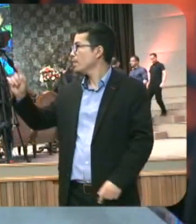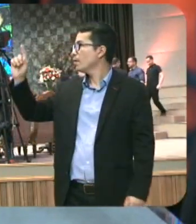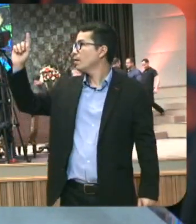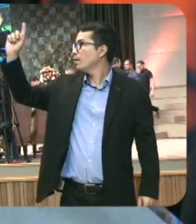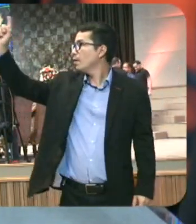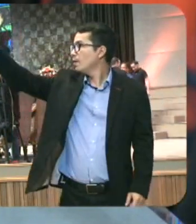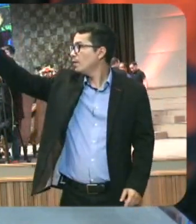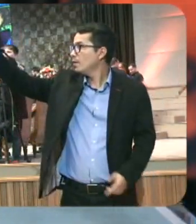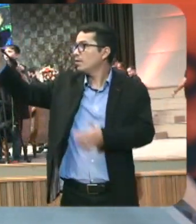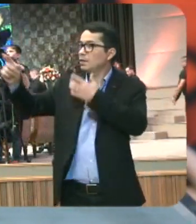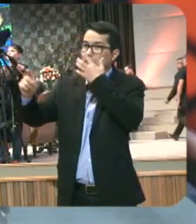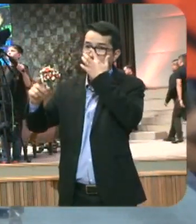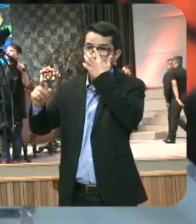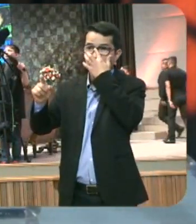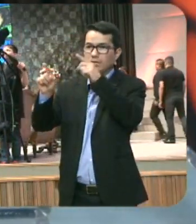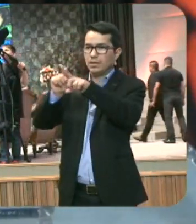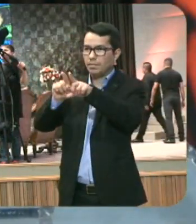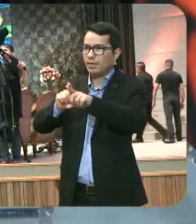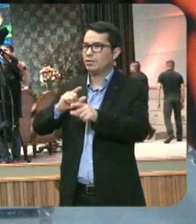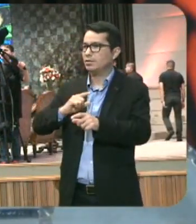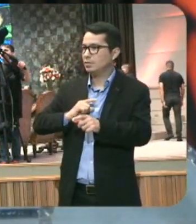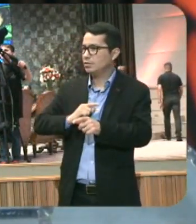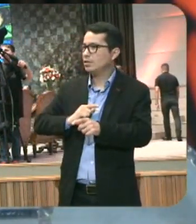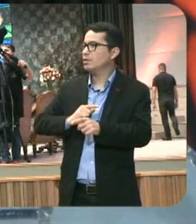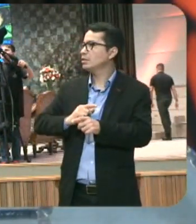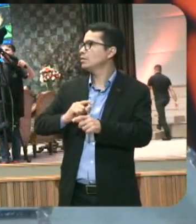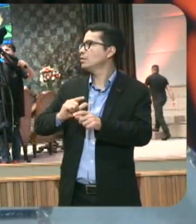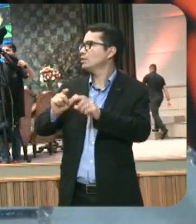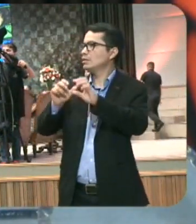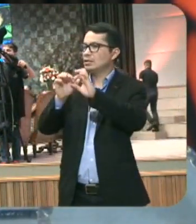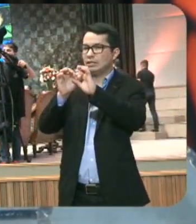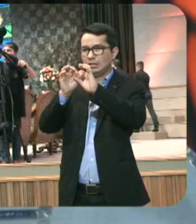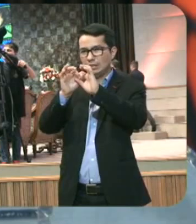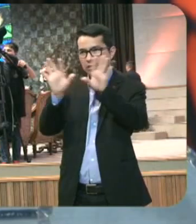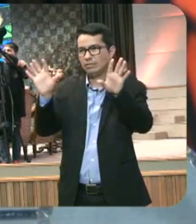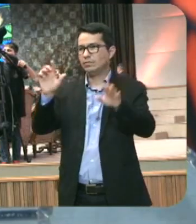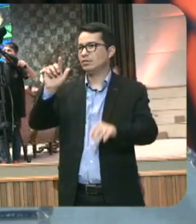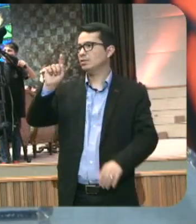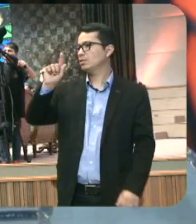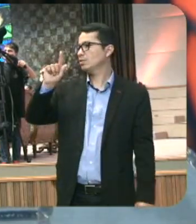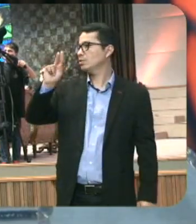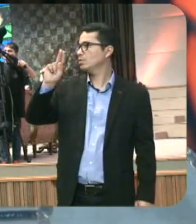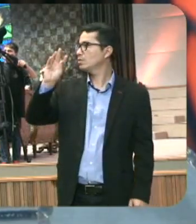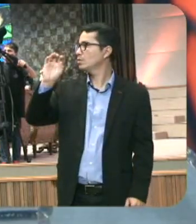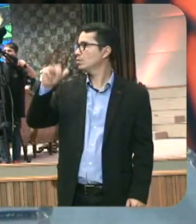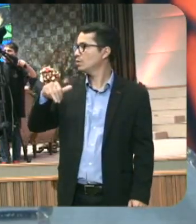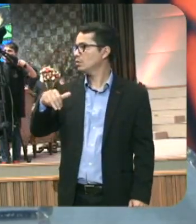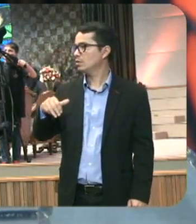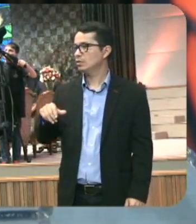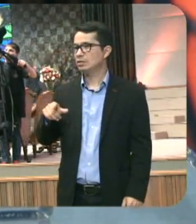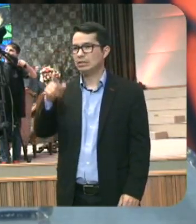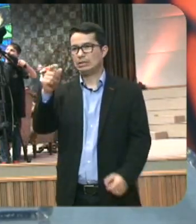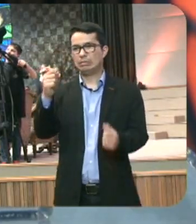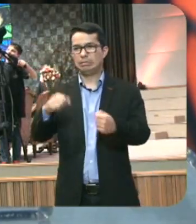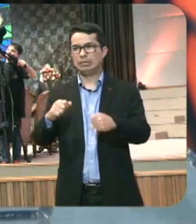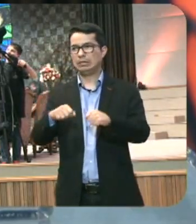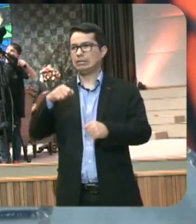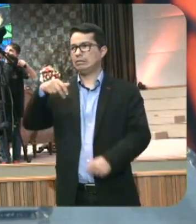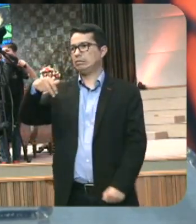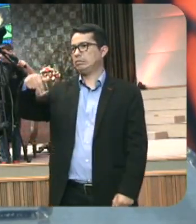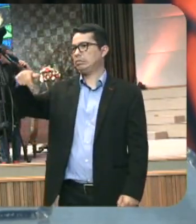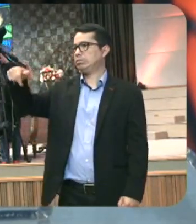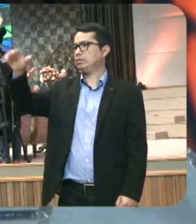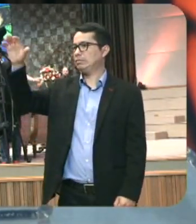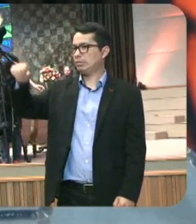na galeria, também os tem. Você vai precisar se levantar e pegar, porque nós não sabemos quem tem essa intolerância.